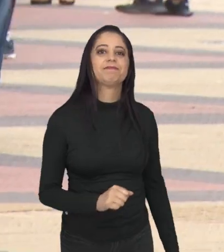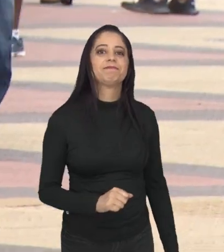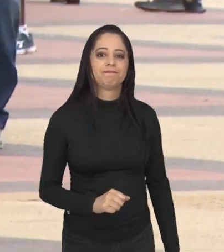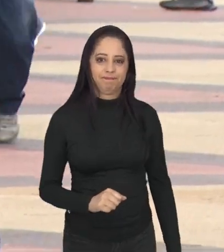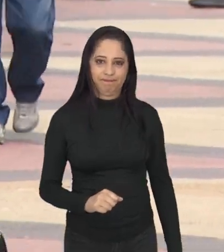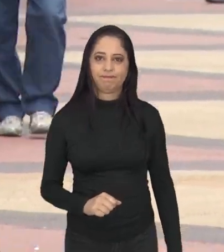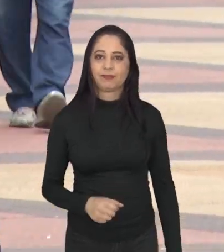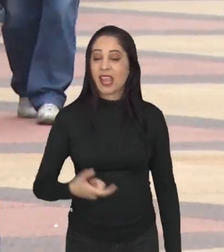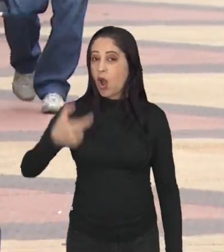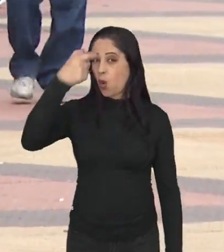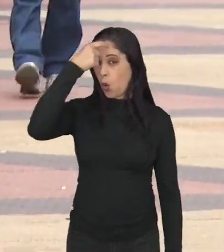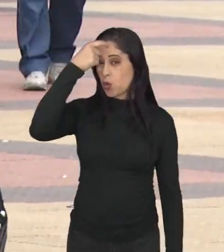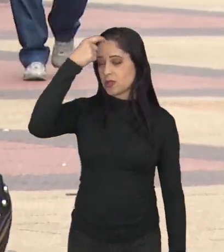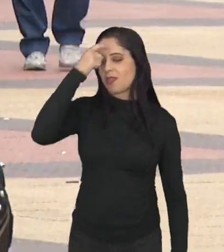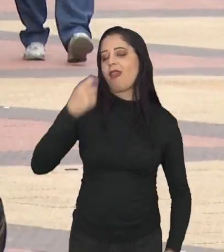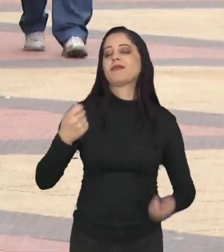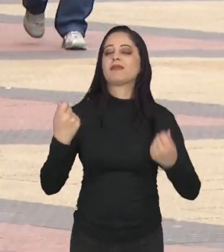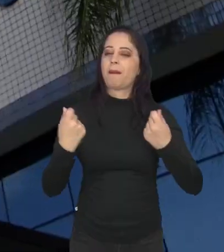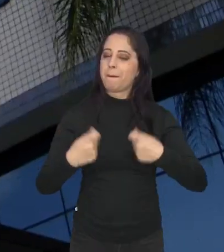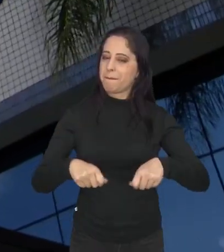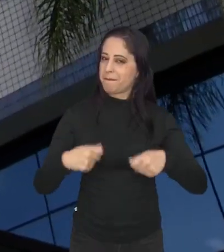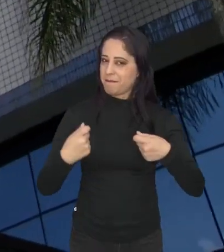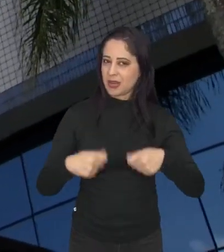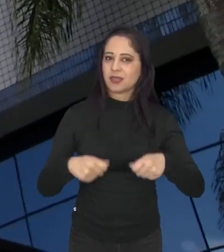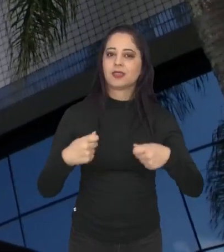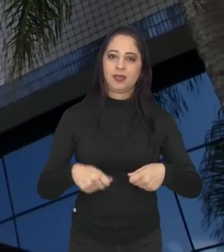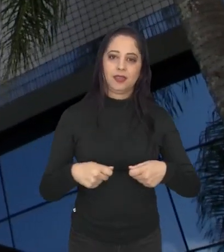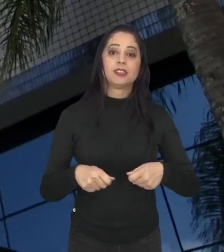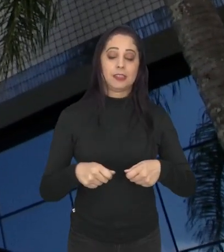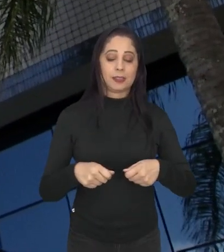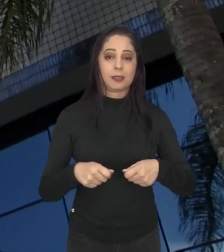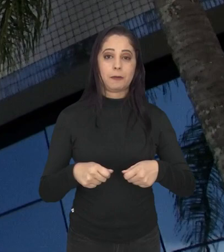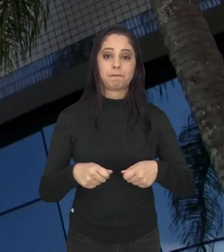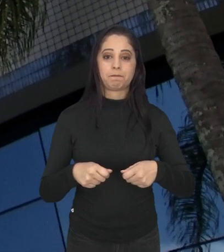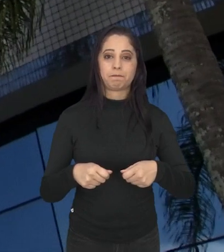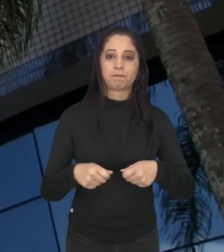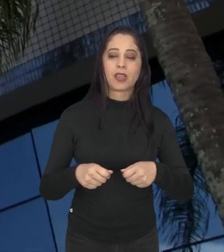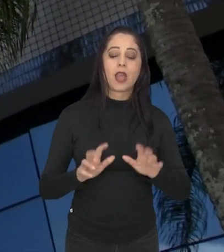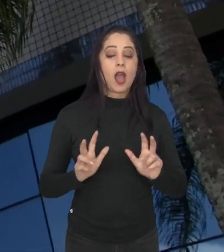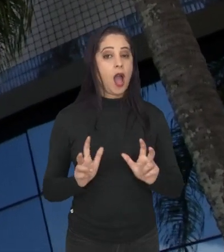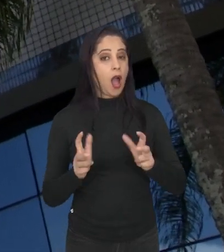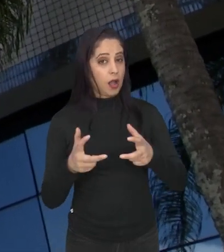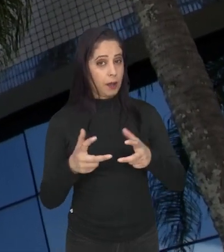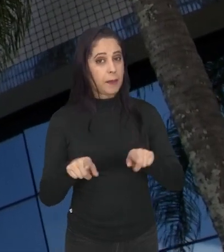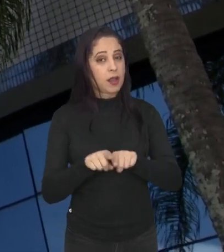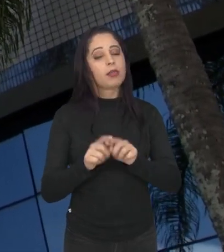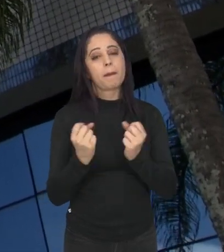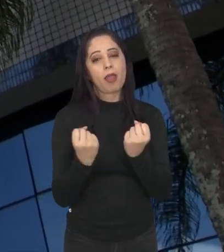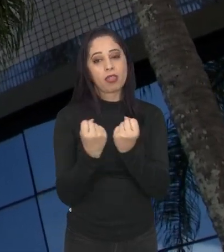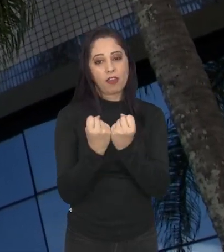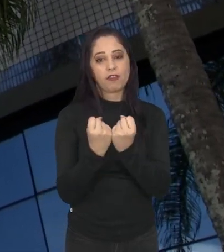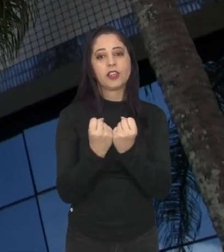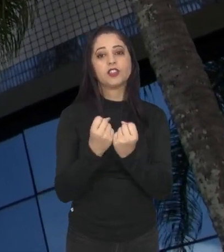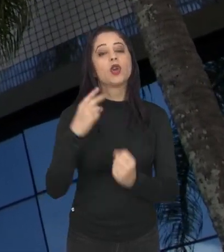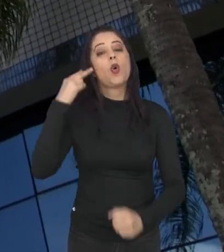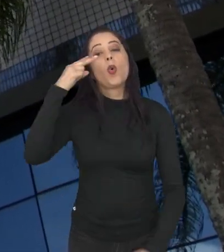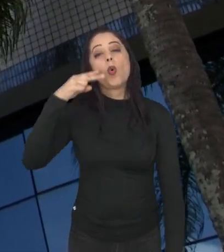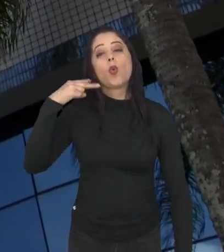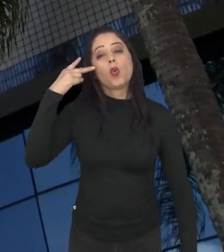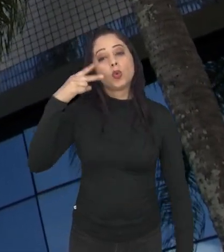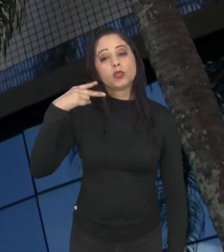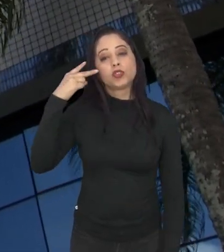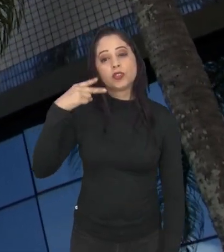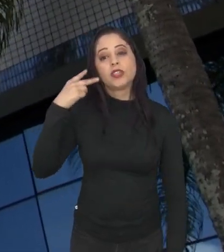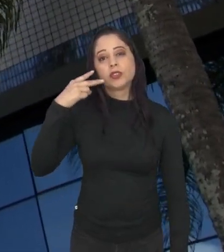e a consciência é o caminho defendido pela câmara para ampliar os cuidados da população nos dias mais frios como